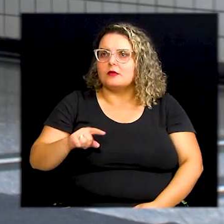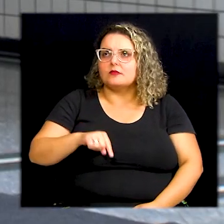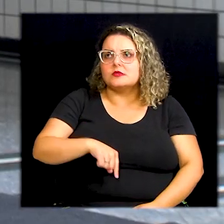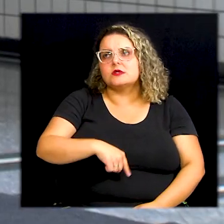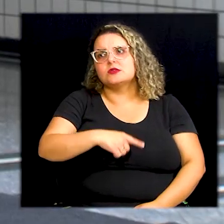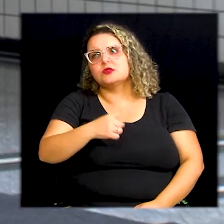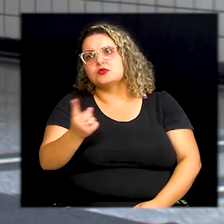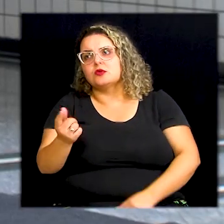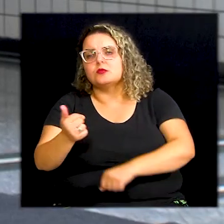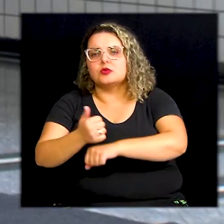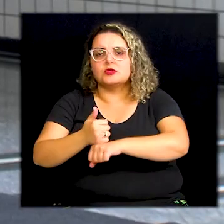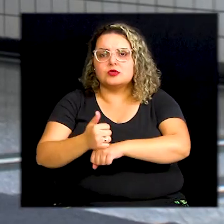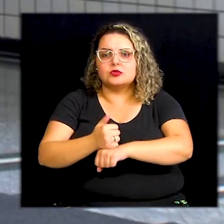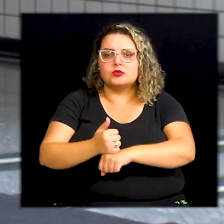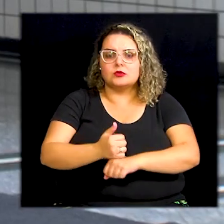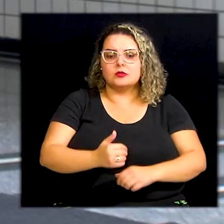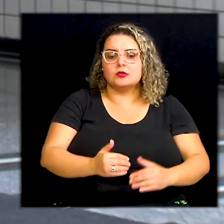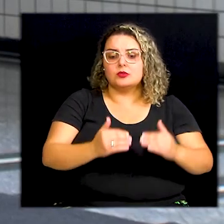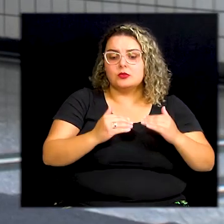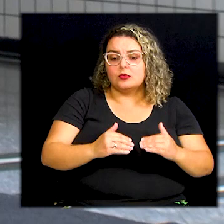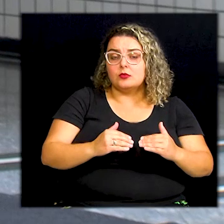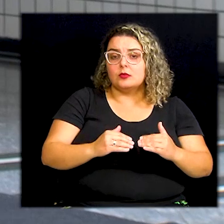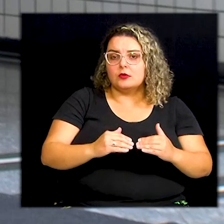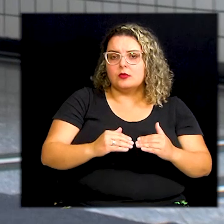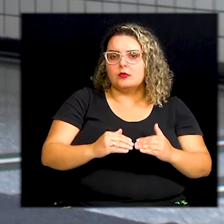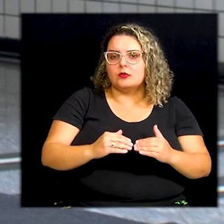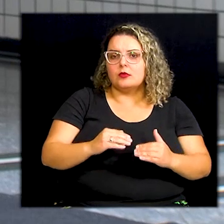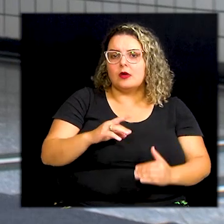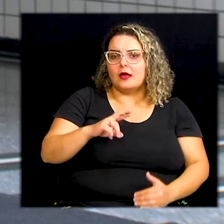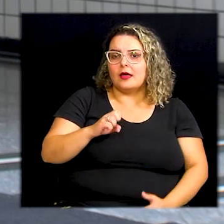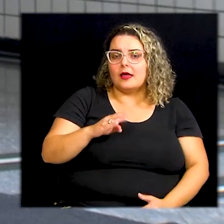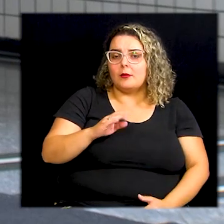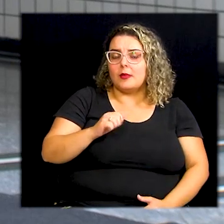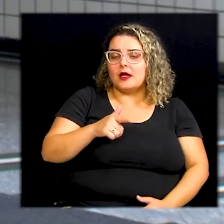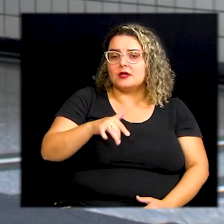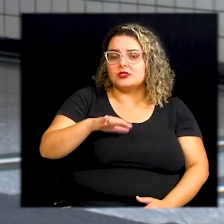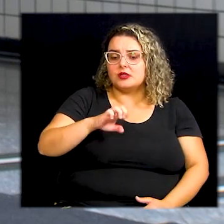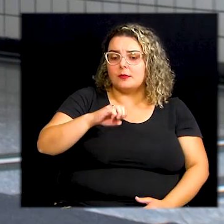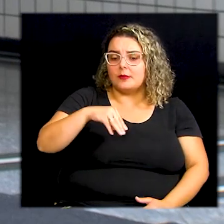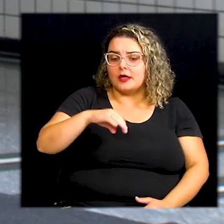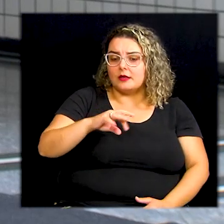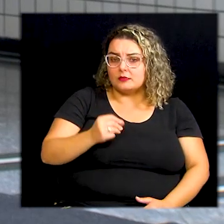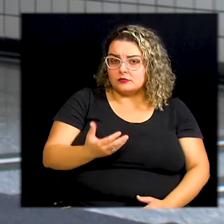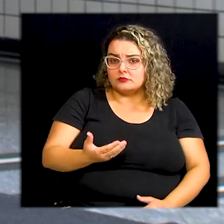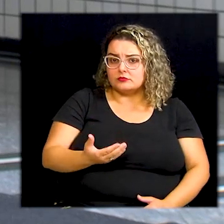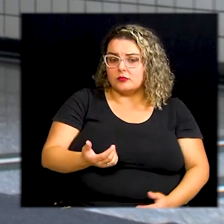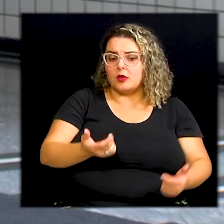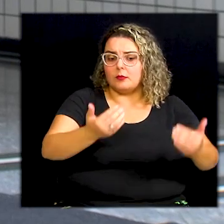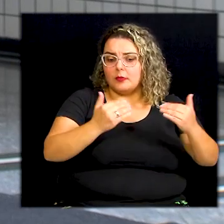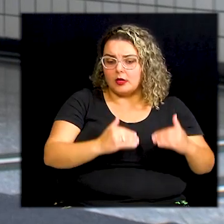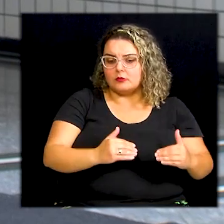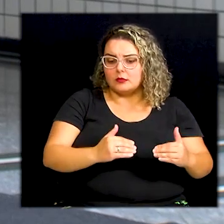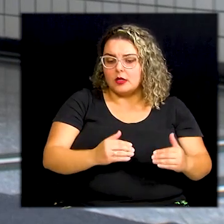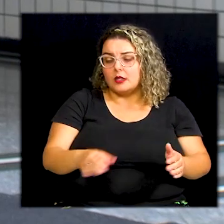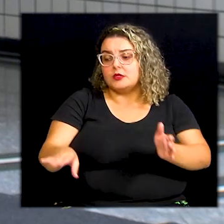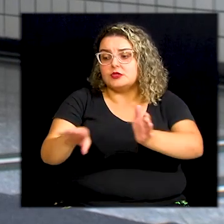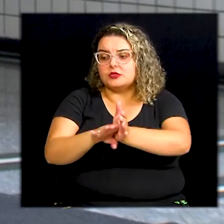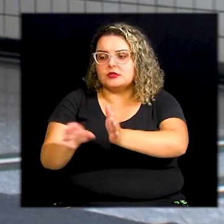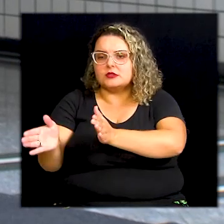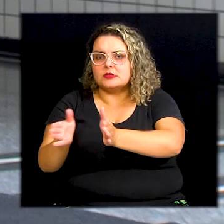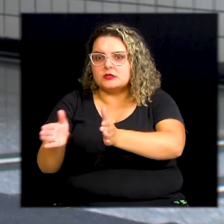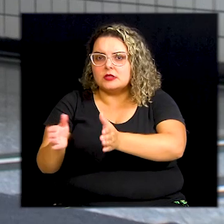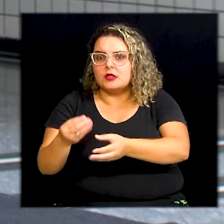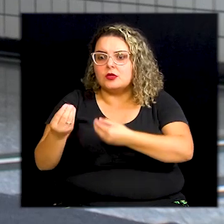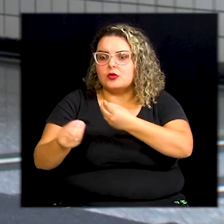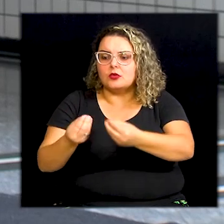o profissional vindo de um rebaixamento no Campeonato Paulista, a equipe foi rebaixada, e aí você chega na equipe neste momento.